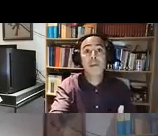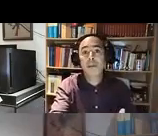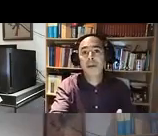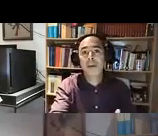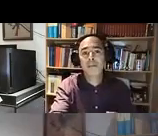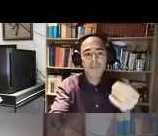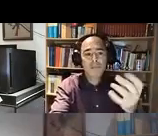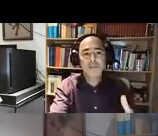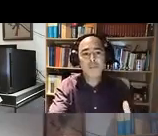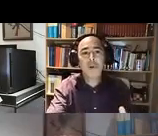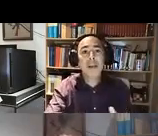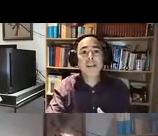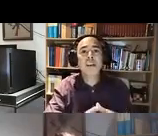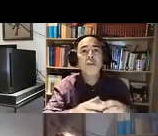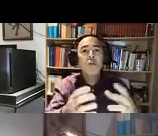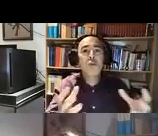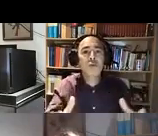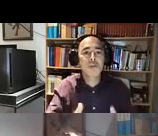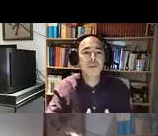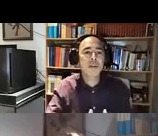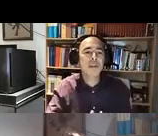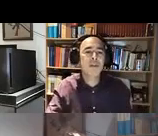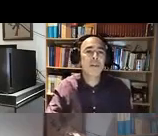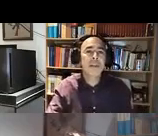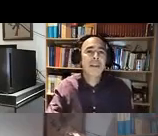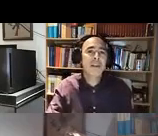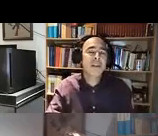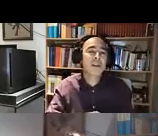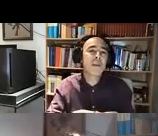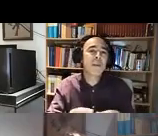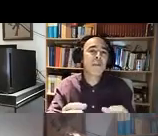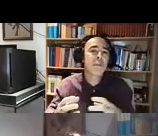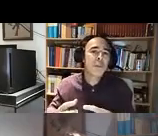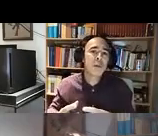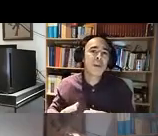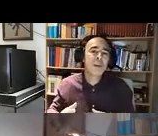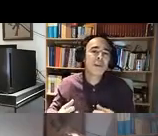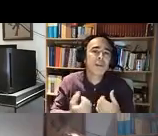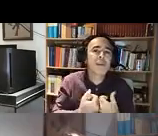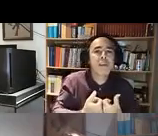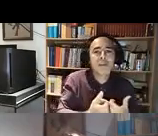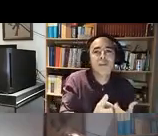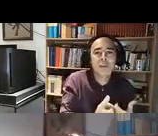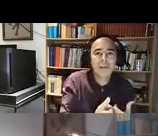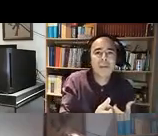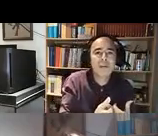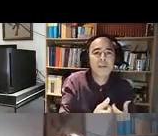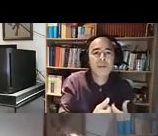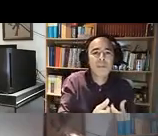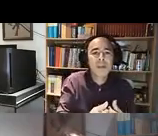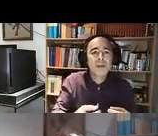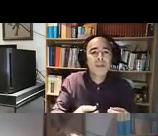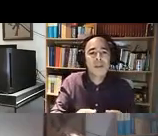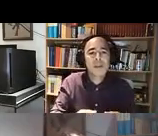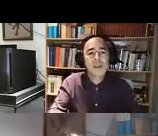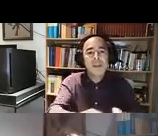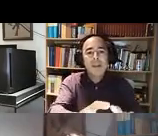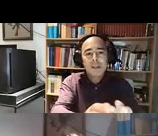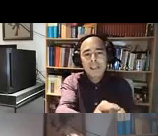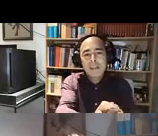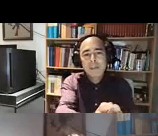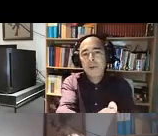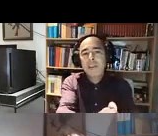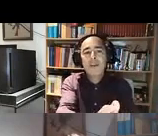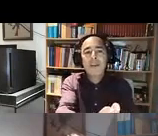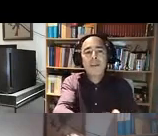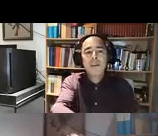vamos chamar um uma organização o conjunto atrasam vai ser novamente muito maior do que se não estivéssemos sozinhos eu conseguir mas